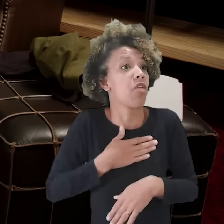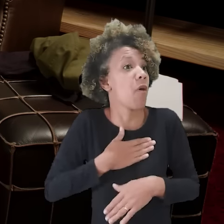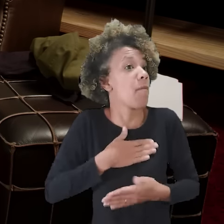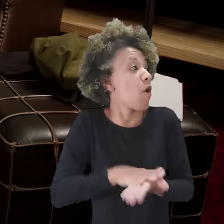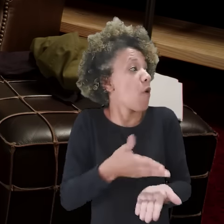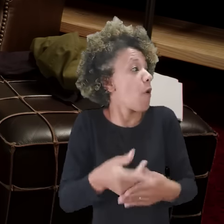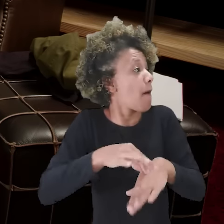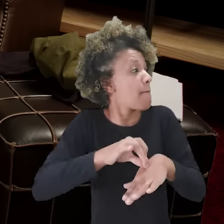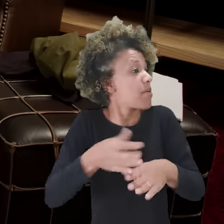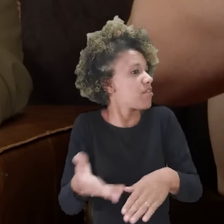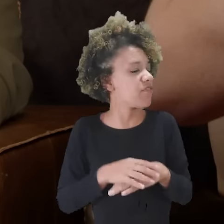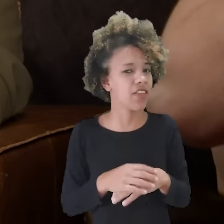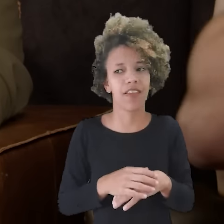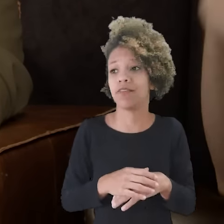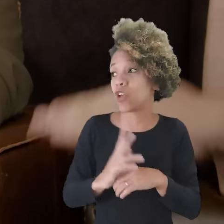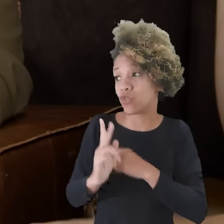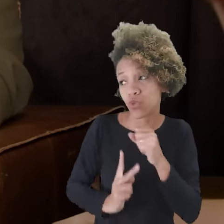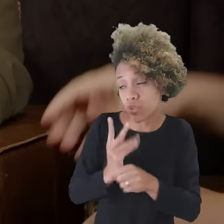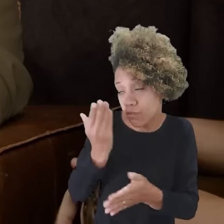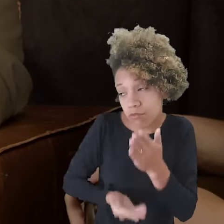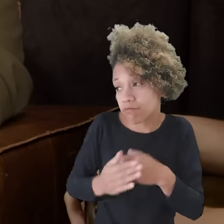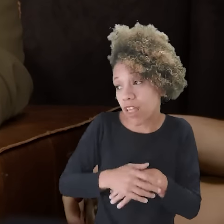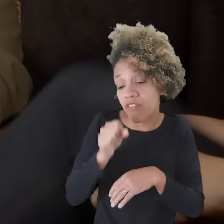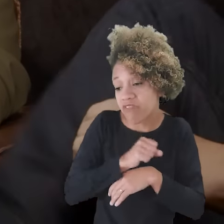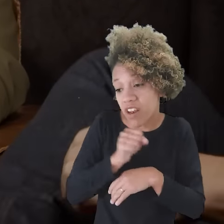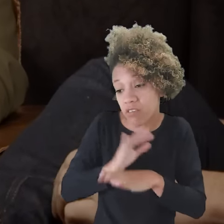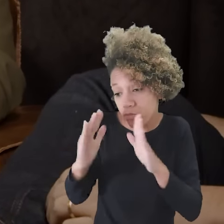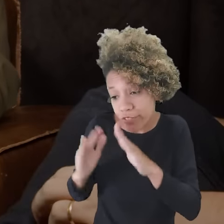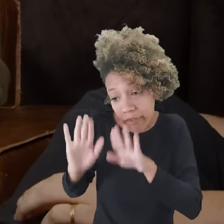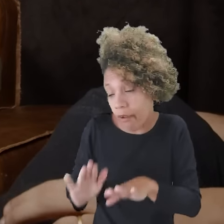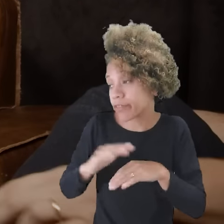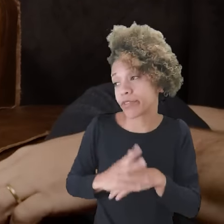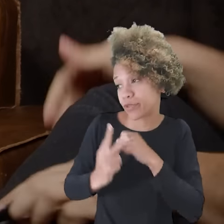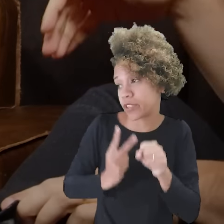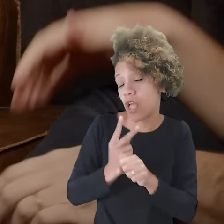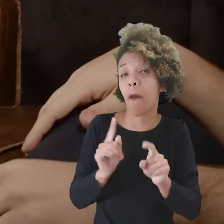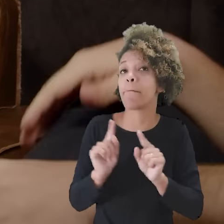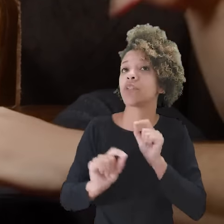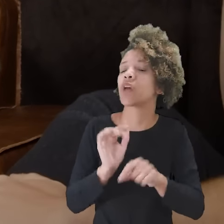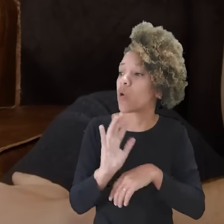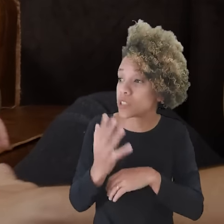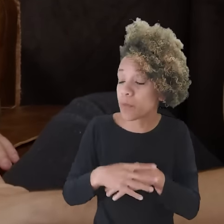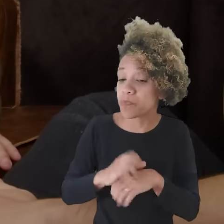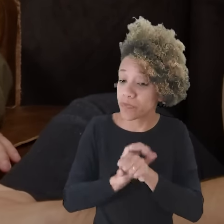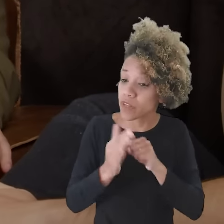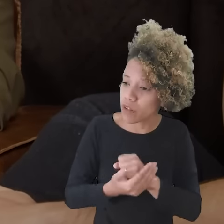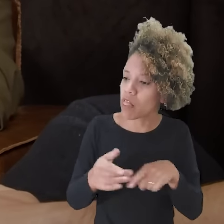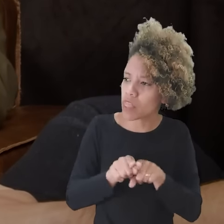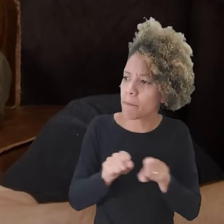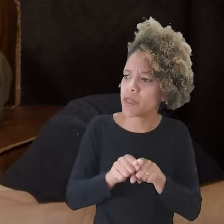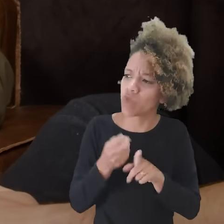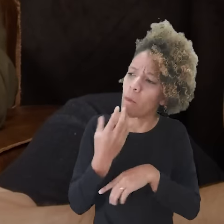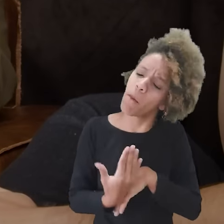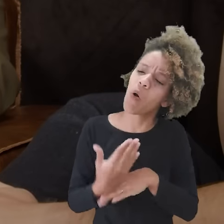cara é de todo mundo perdeu dois anos todo mundo envelheceu dois anos dentro de casa né Mas a questão é a pandemia ela terminou sendo